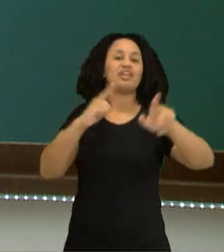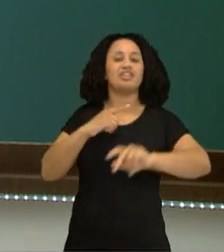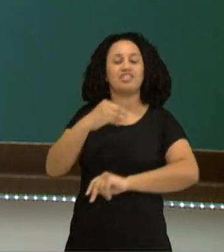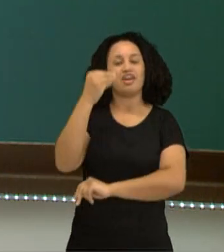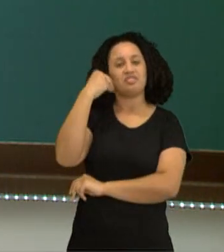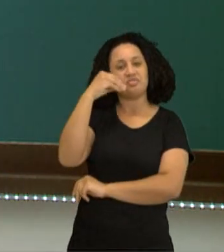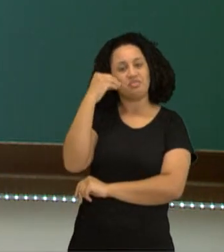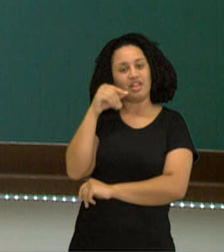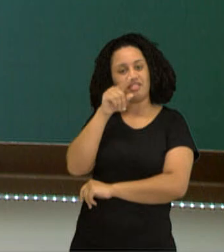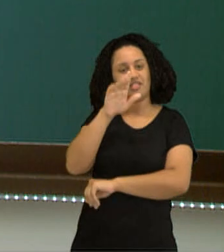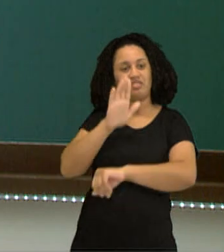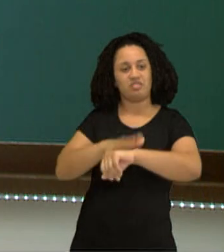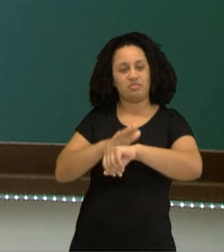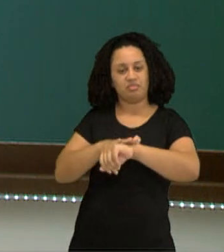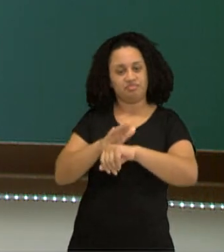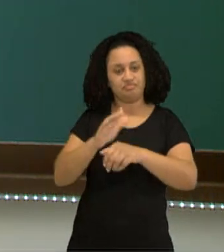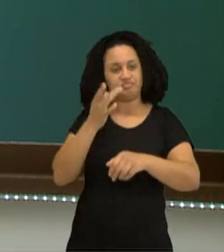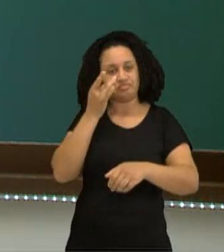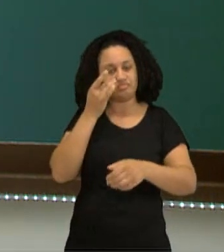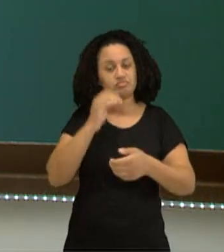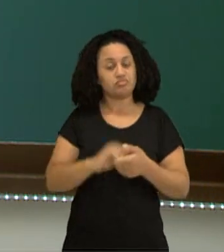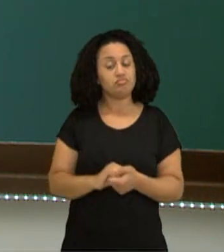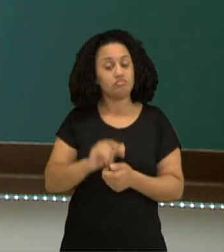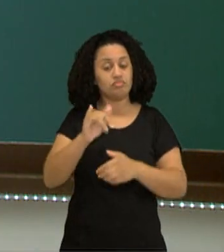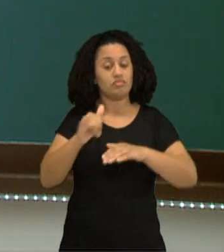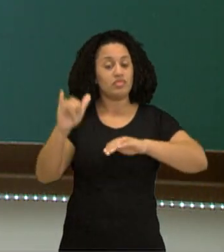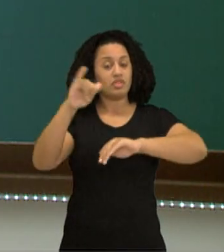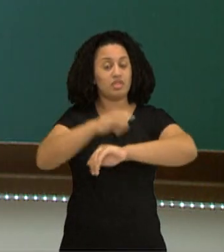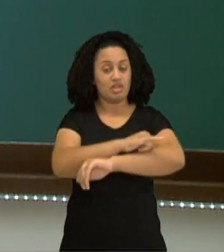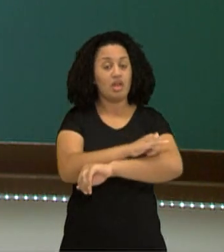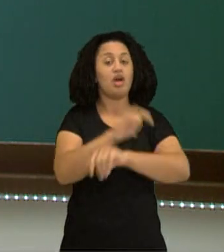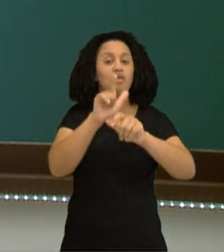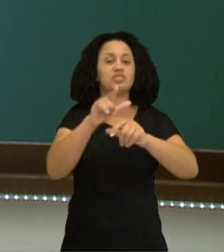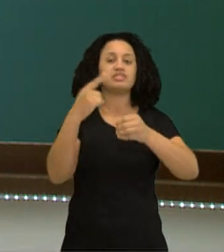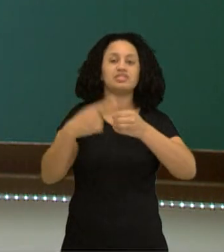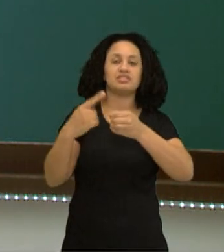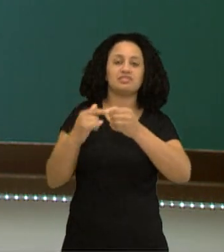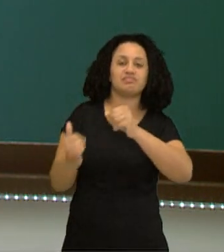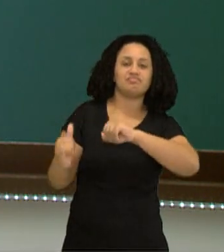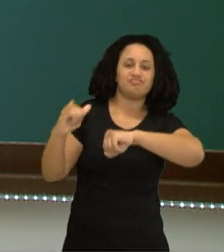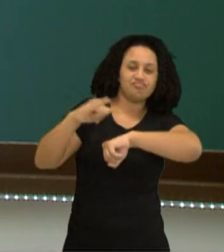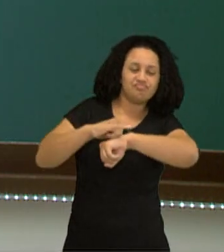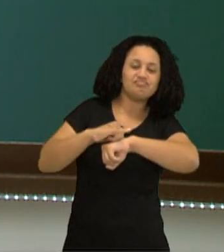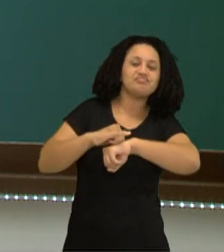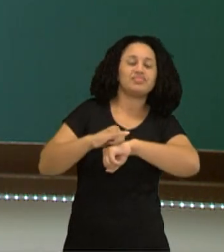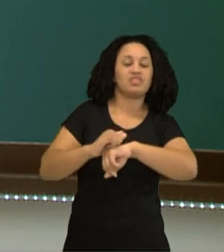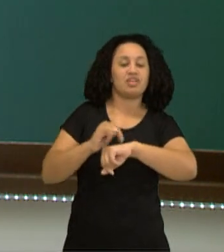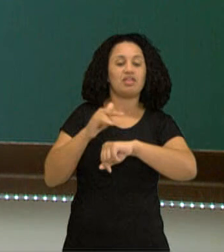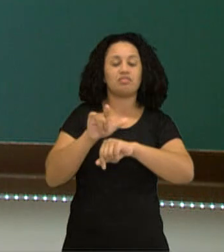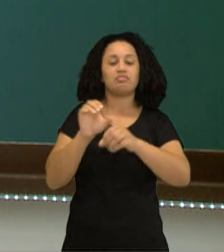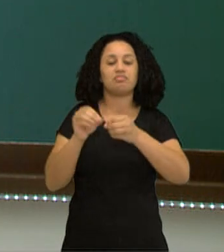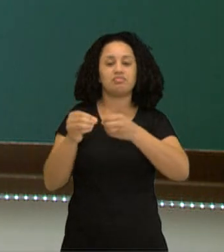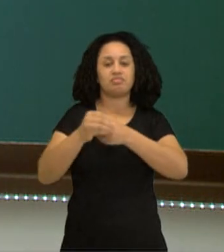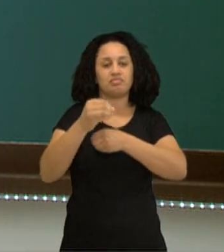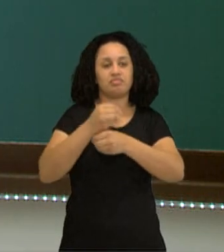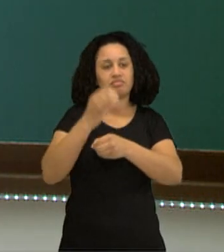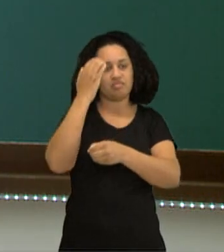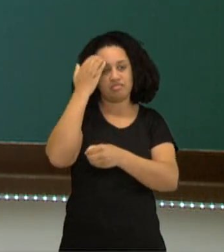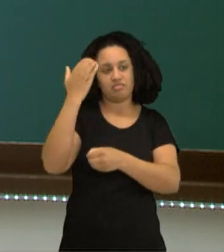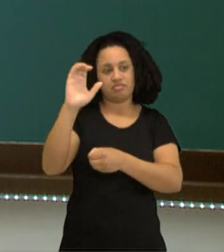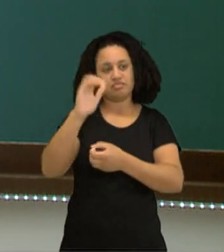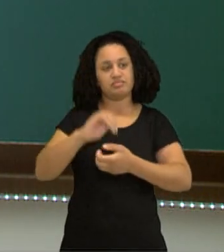sensação de estar no momento presente. Lembrando que o aeroporto Afonso Pena fica em São José dos Pinhais, região metropolitana de